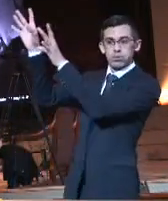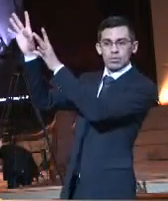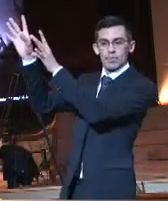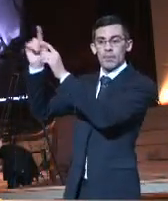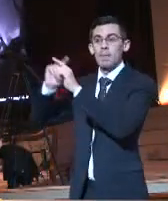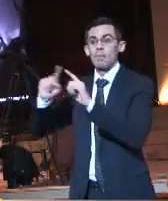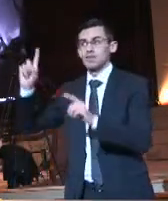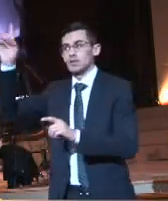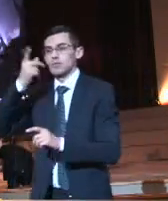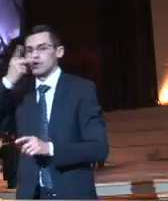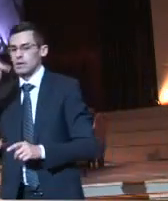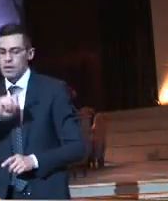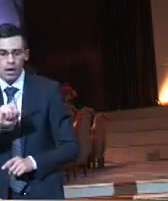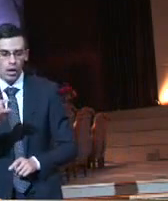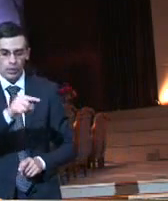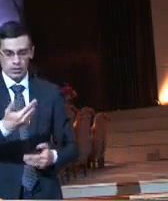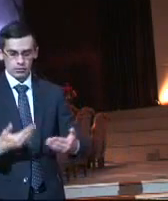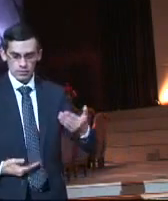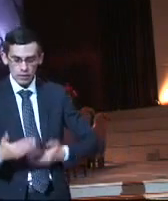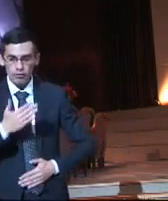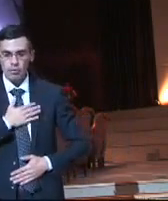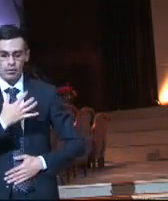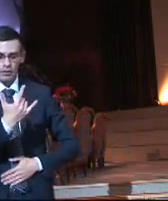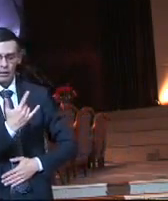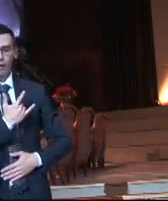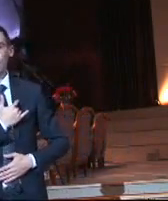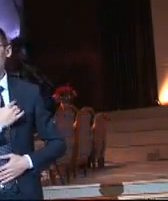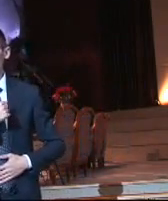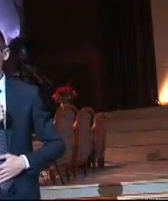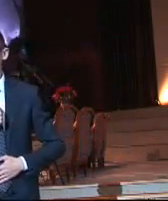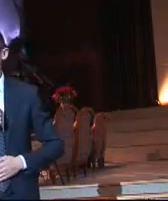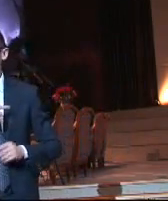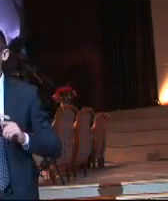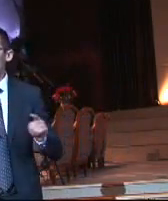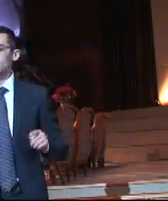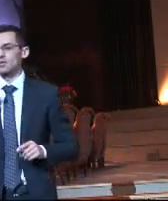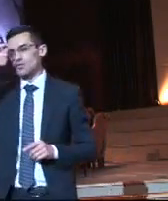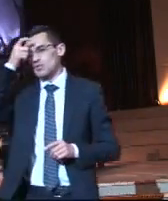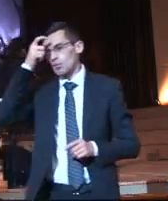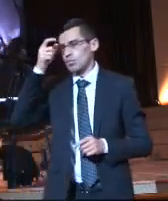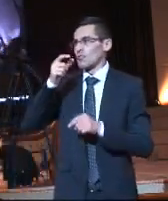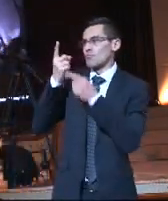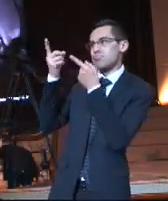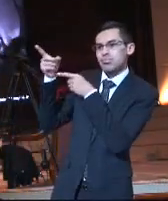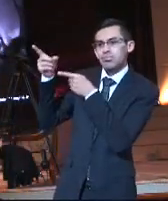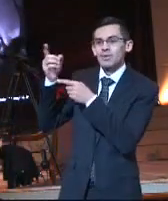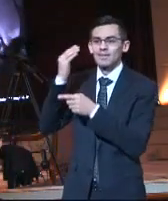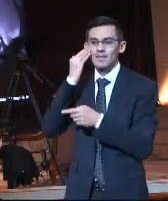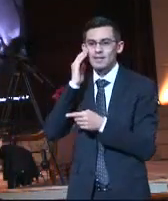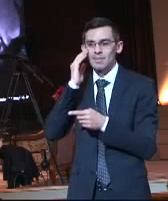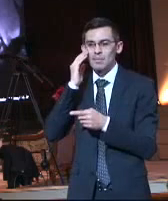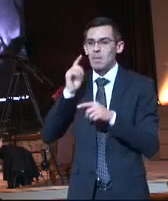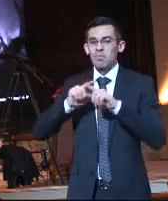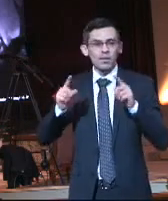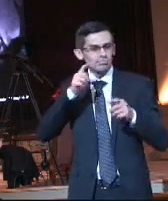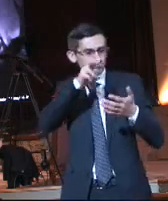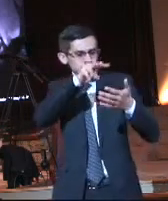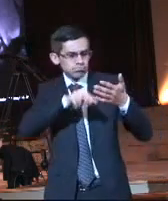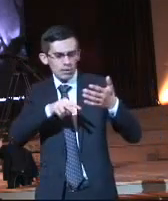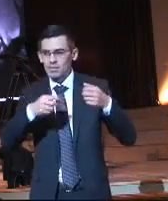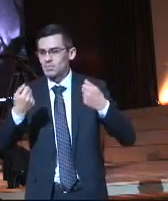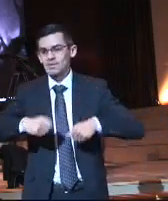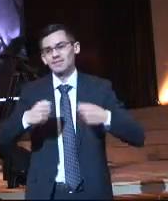meu servo, ele me ama. E aí ele permite, e a gente fica pensando, Senhor, não precisava disso. Mas